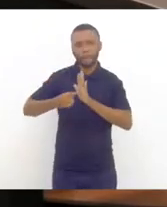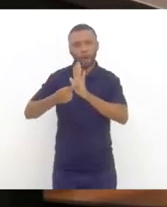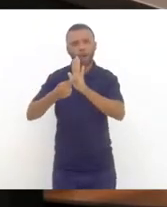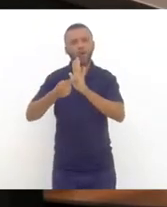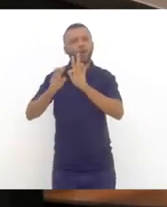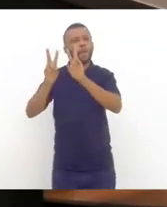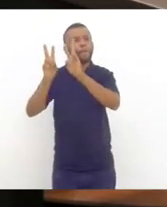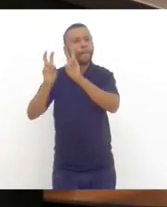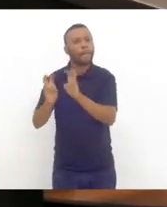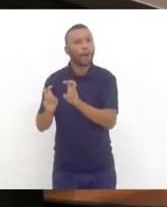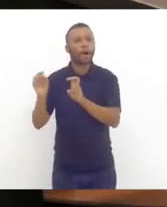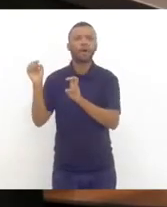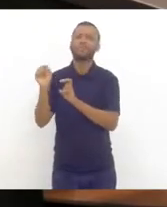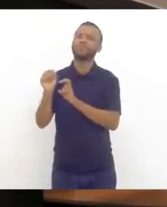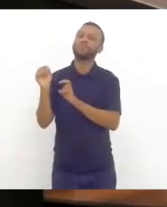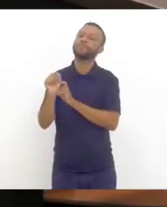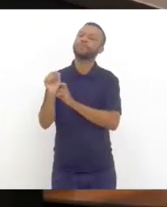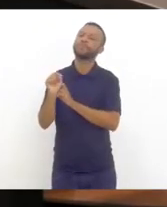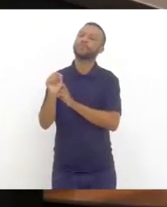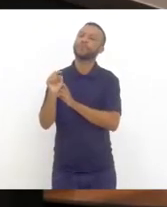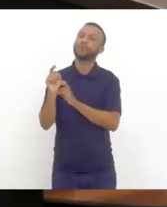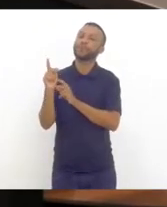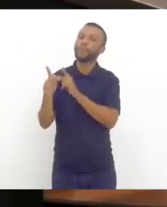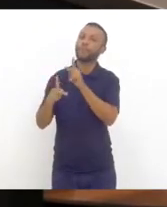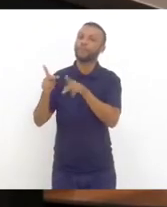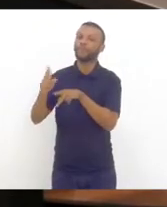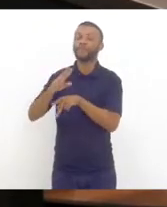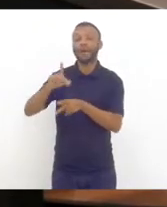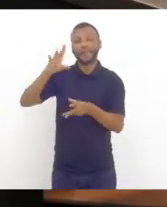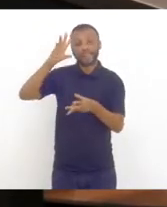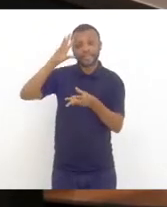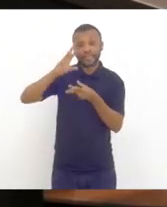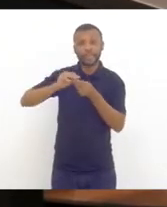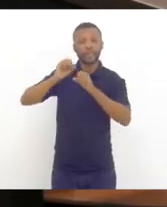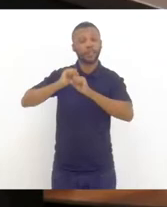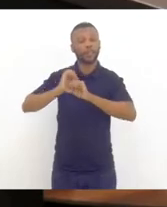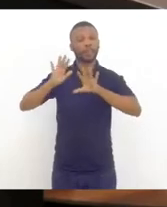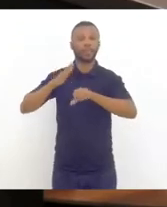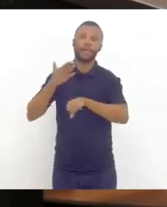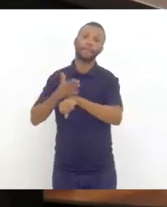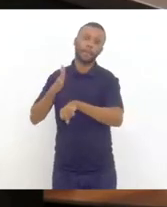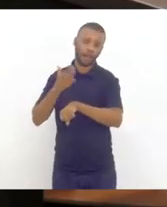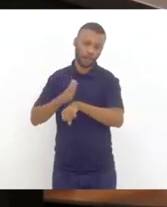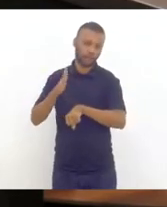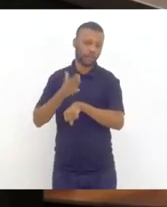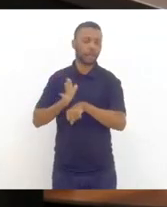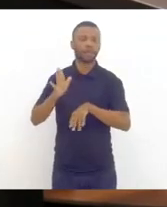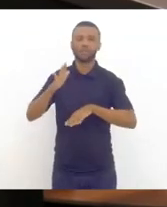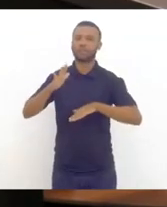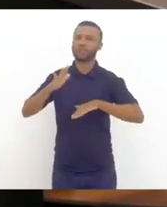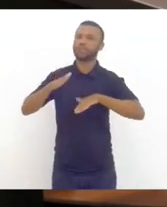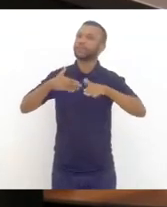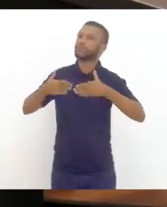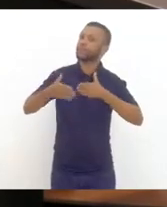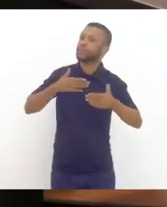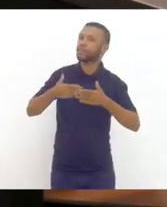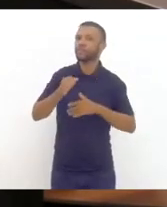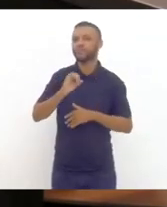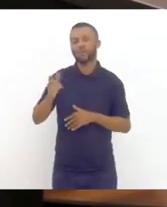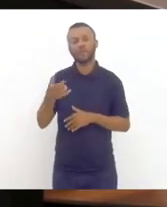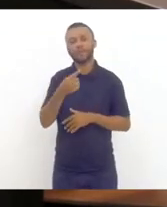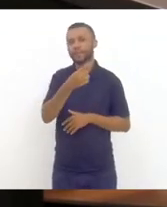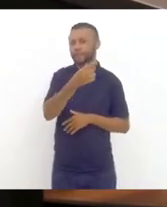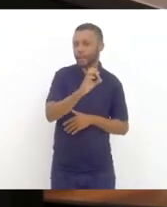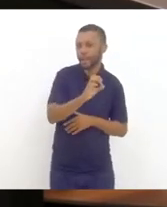assunto que todo mundo vai entender na prática. Independente de ser 10% ou 15%, todos os municípios vão